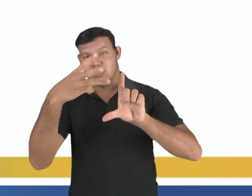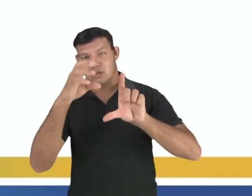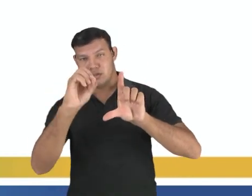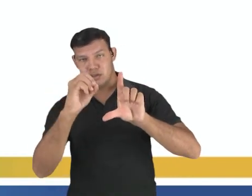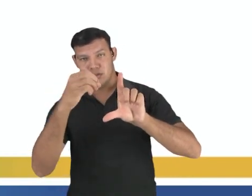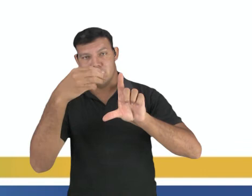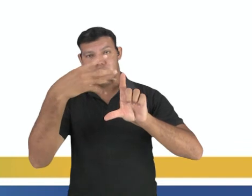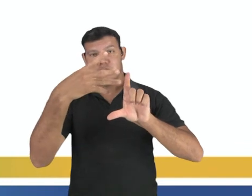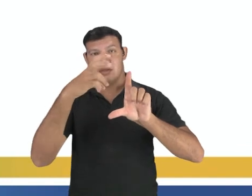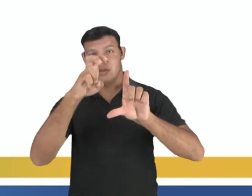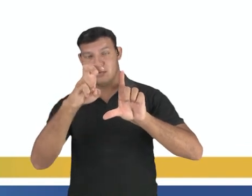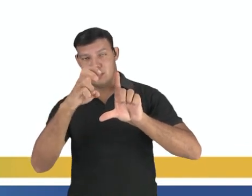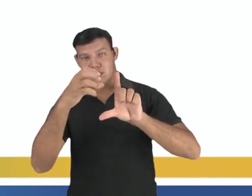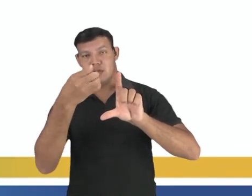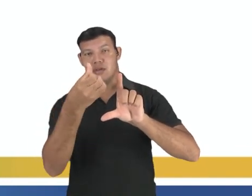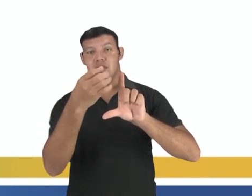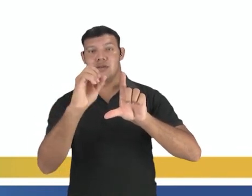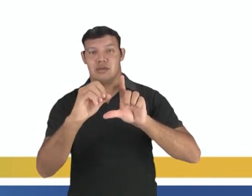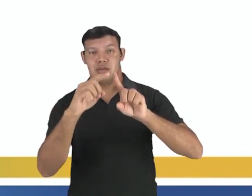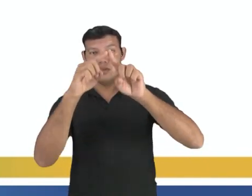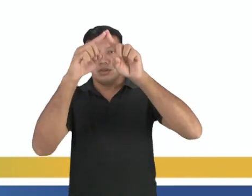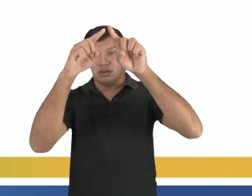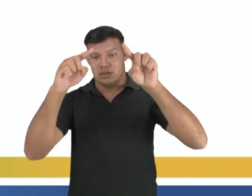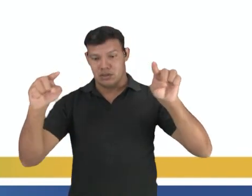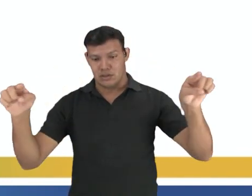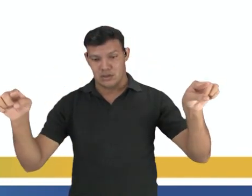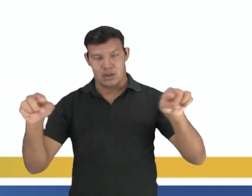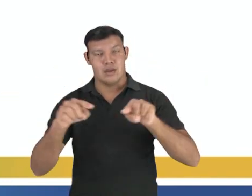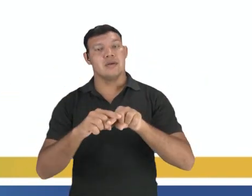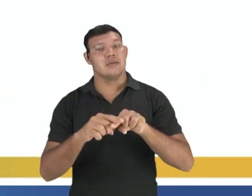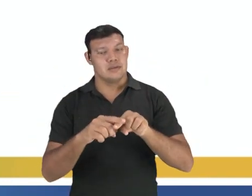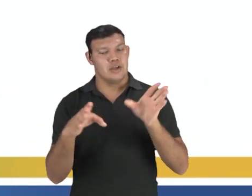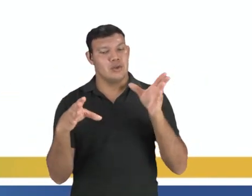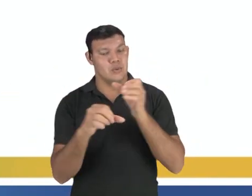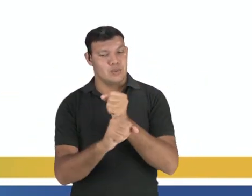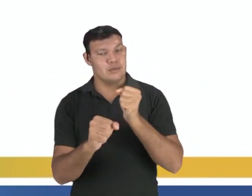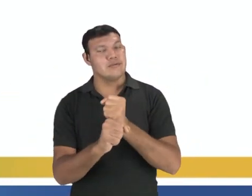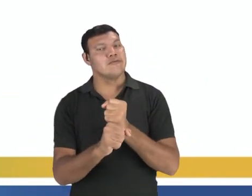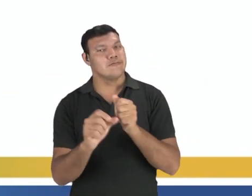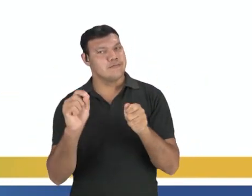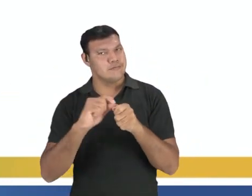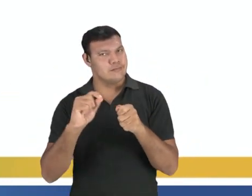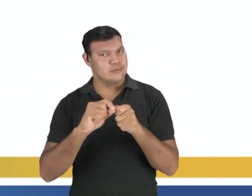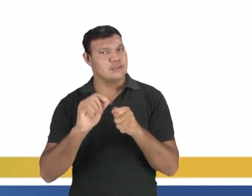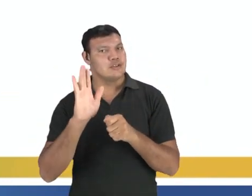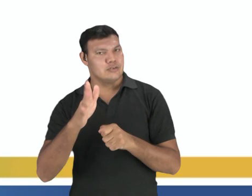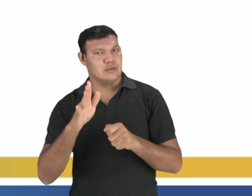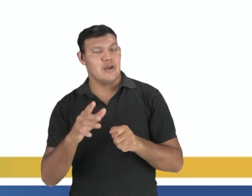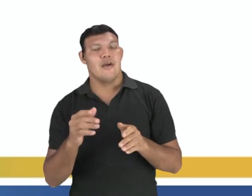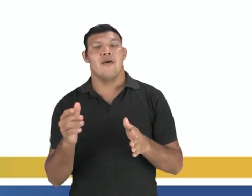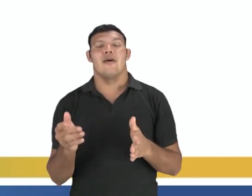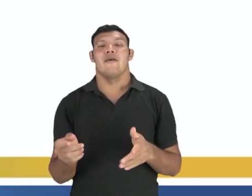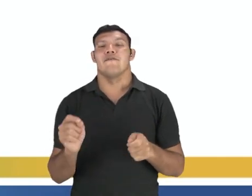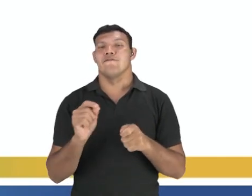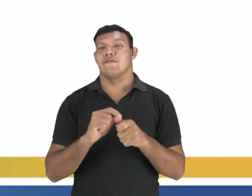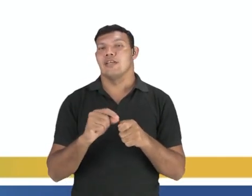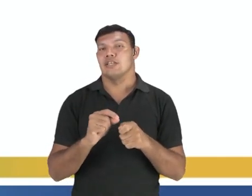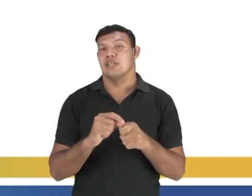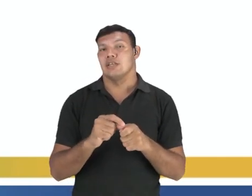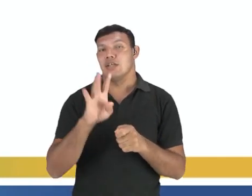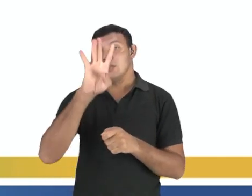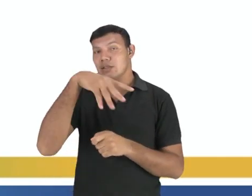graus do triângulo retângulo. A partir desses cálculos efetuados, construímos a seguinte